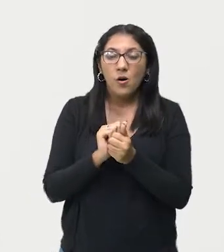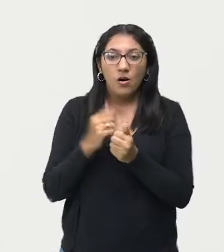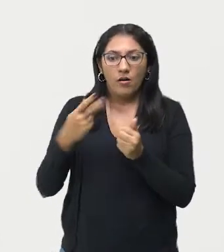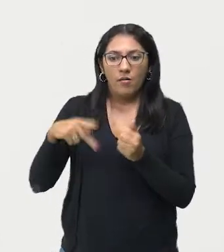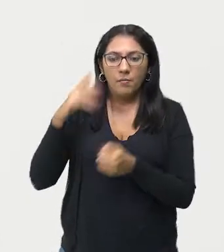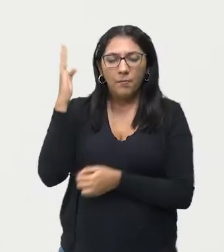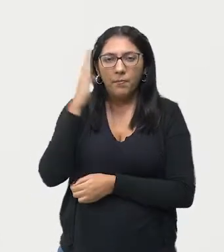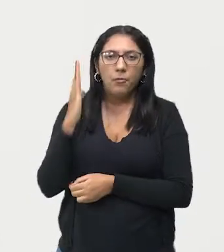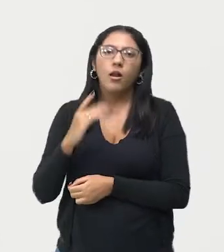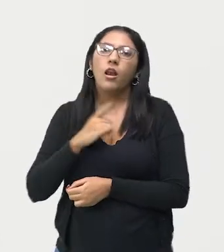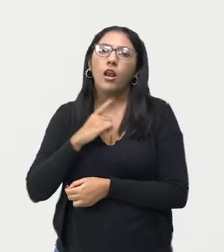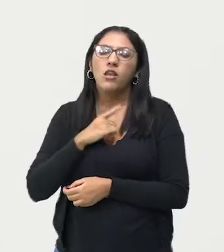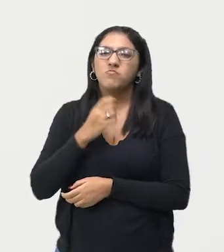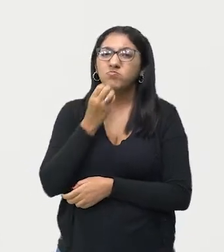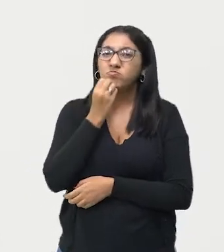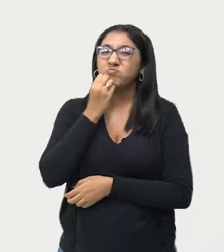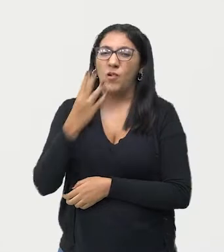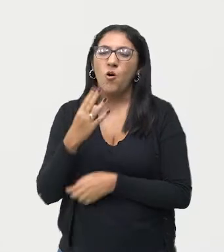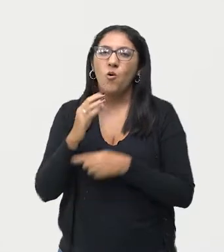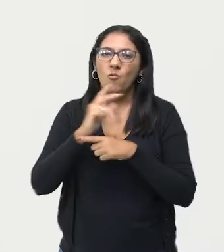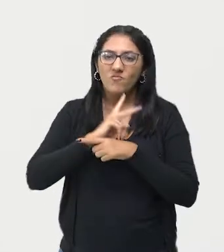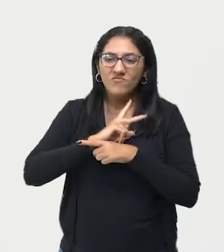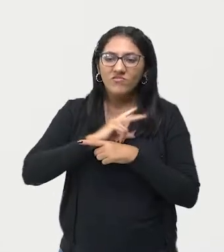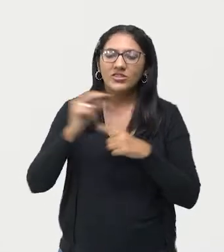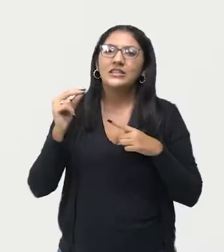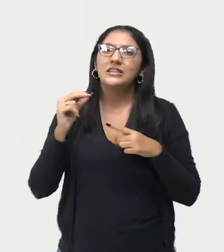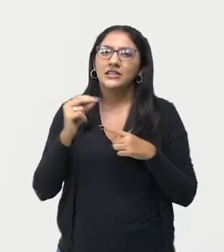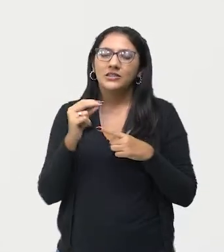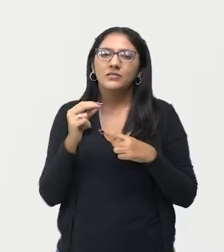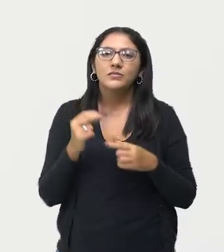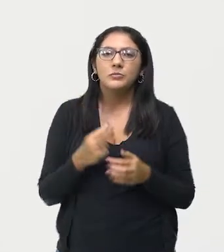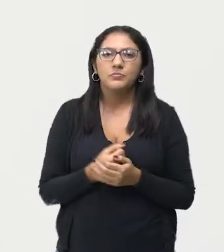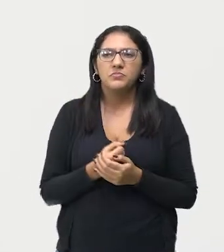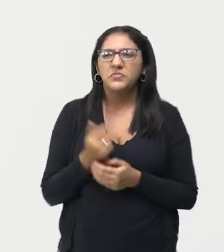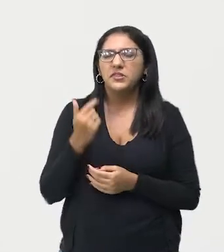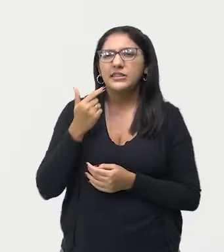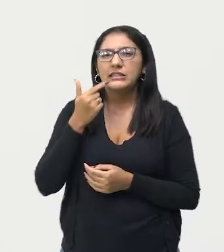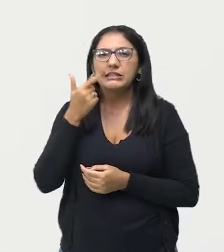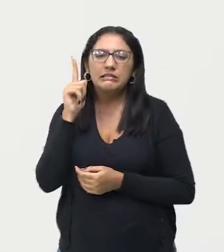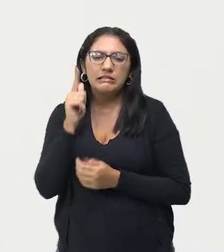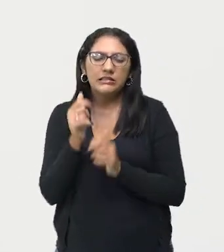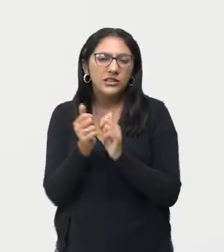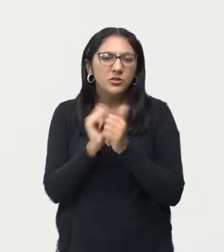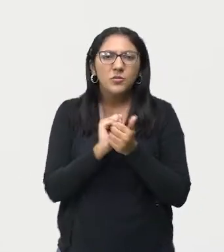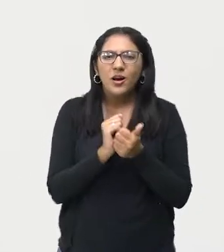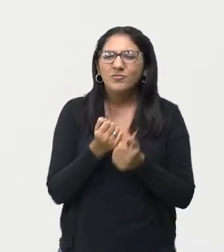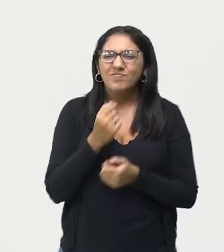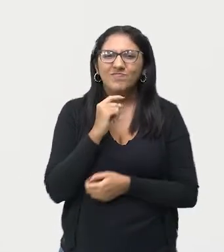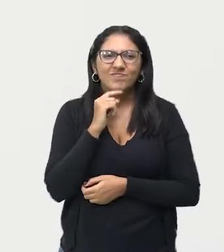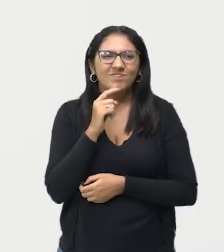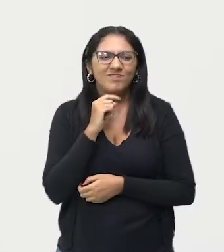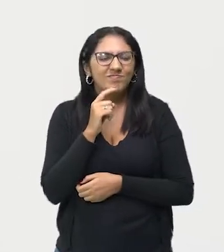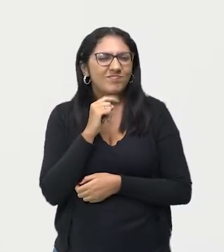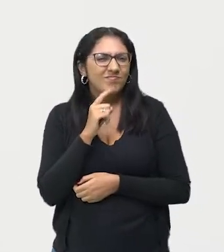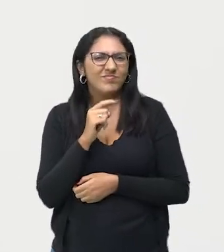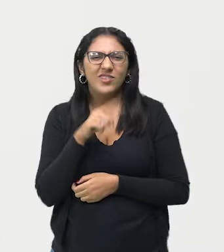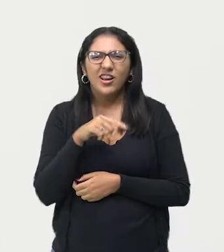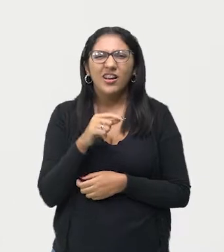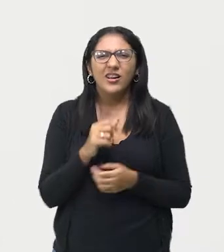tinha boas condições de êxito. As vitórias nos outros esportes não passavam de